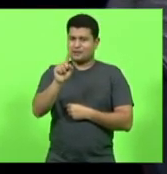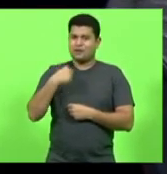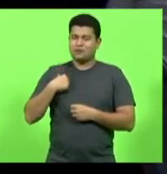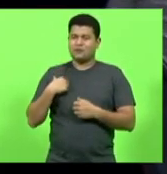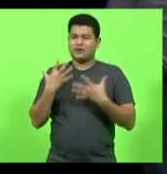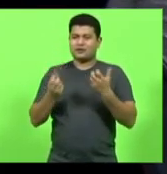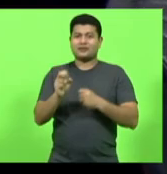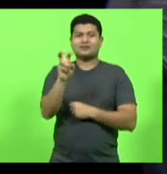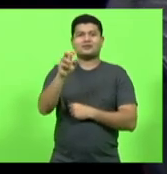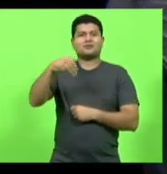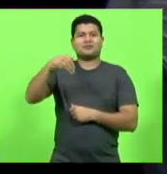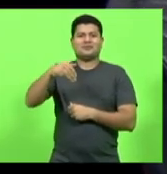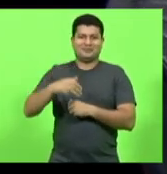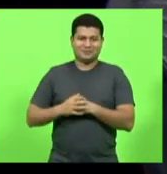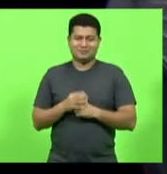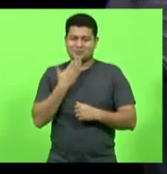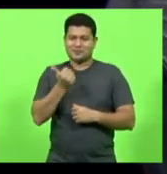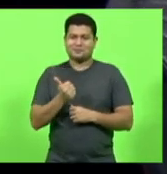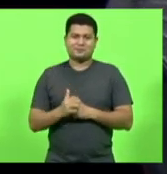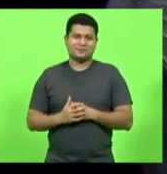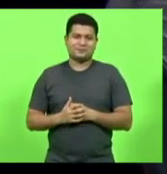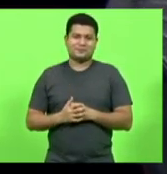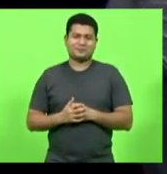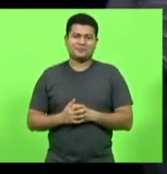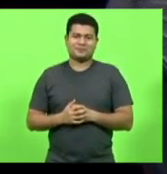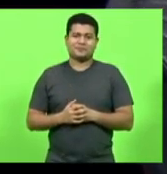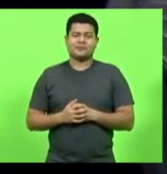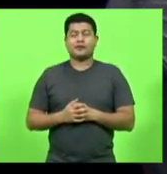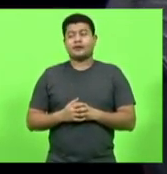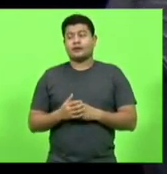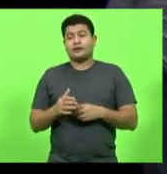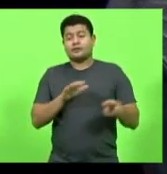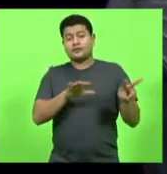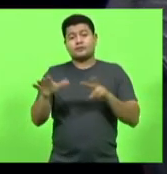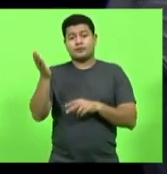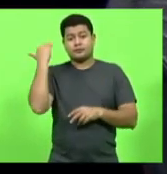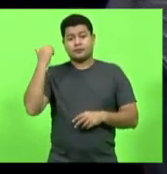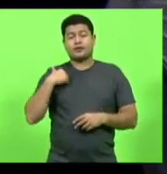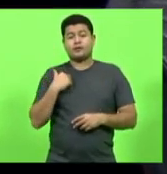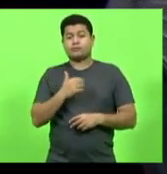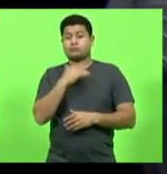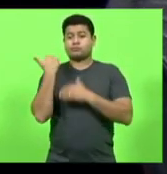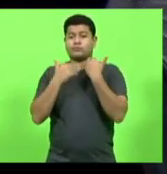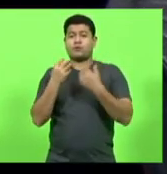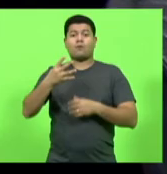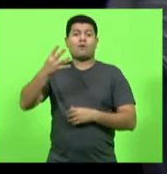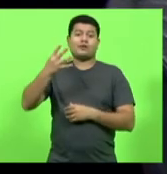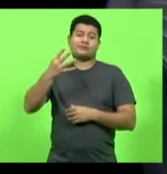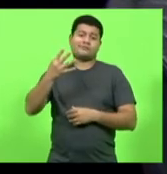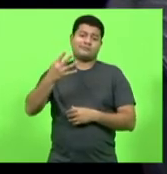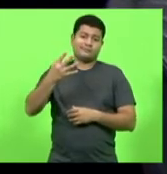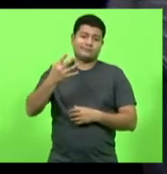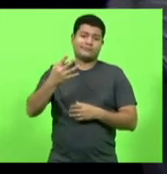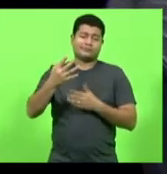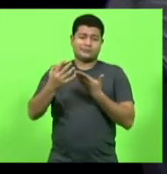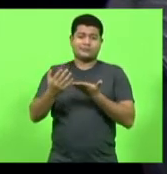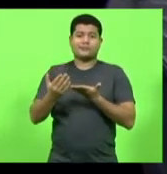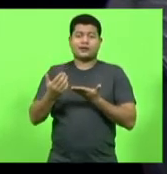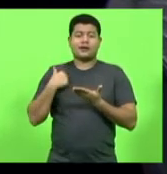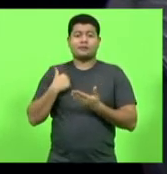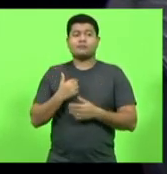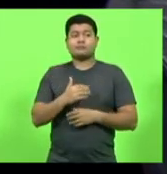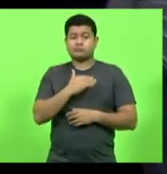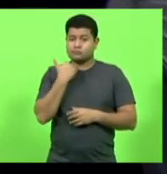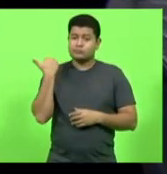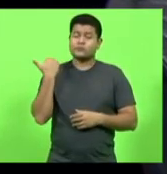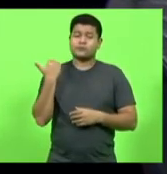Mas eu quero dizer que, na semana que passou, nós perdemos 4 vítimas. 4 pessoas perderam a